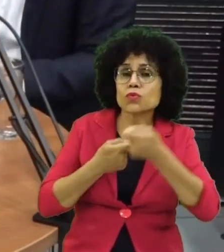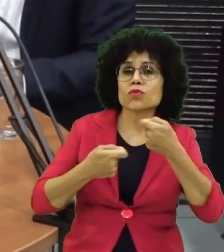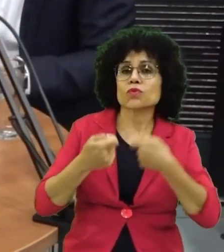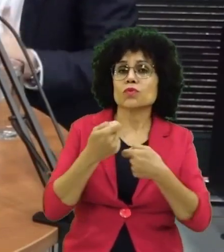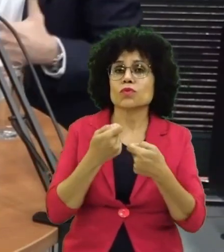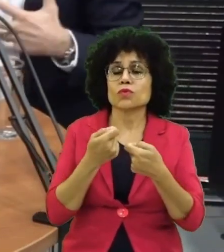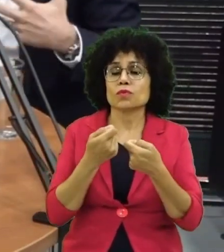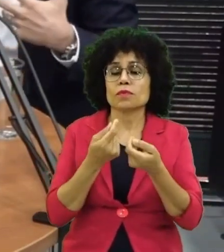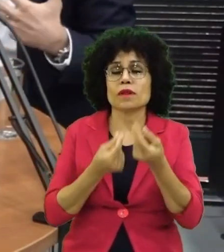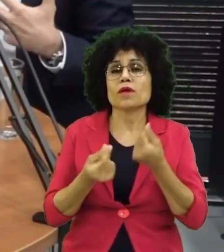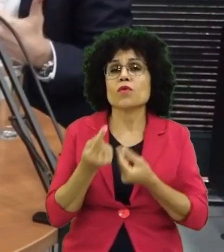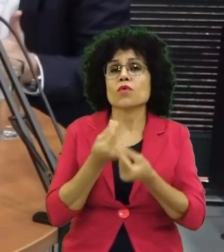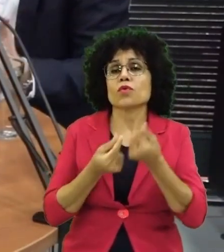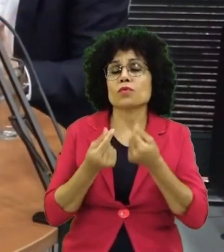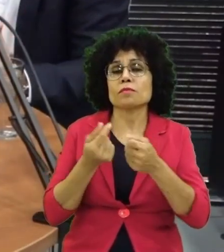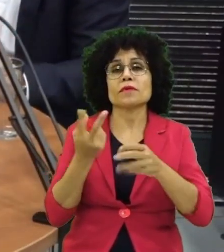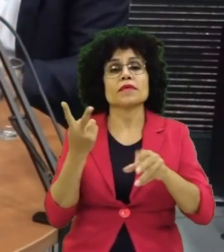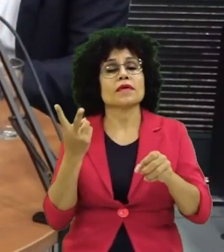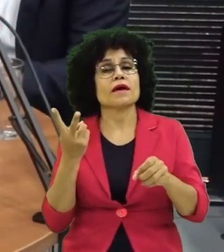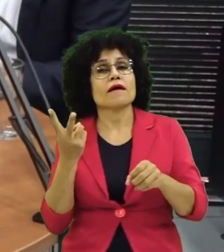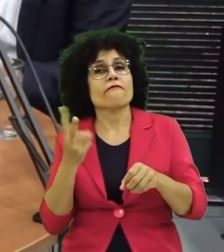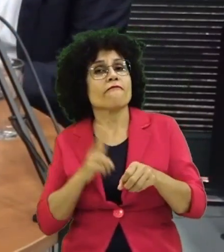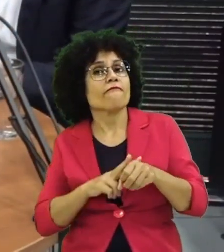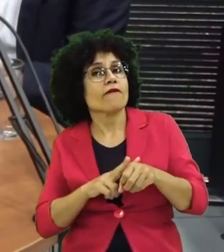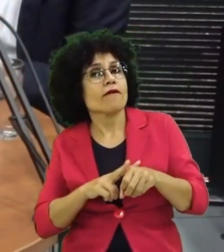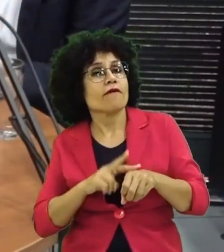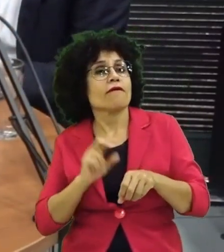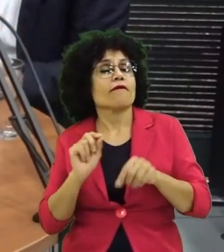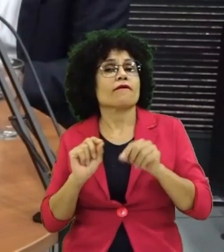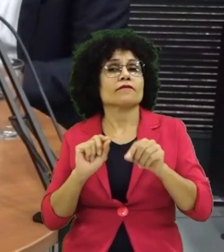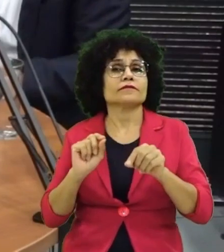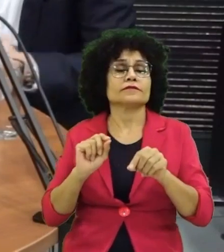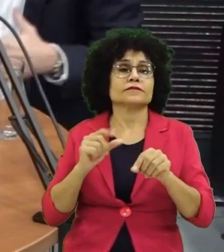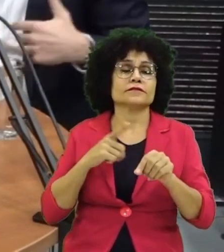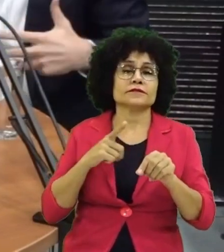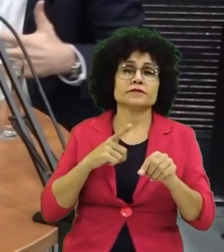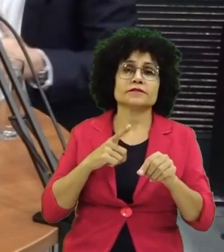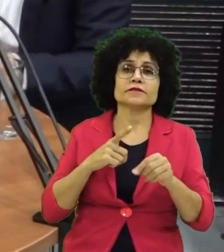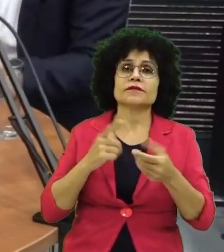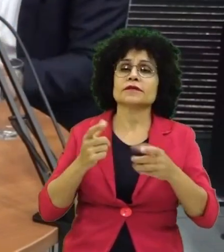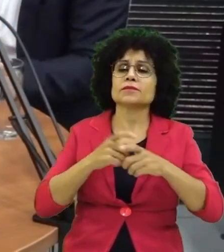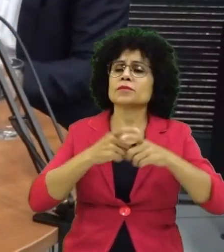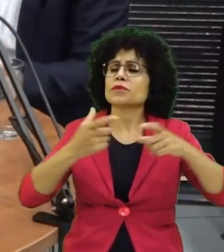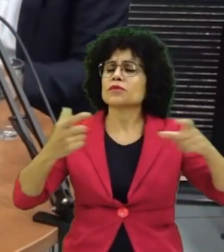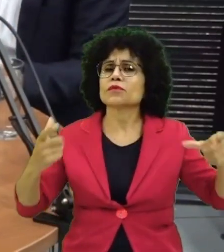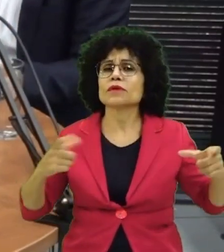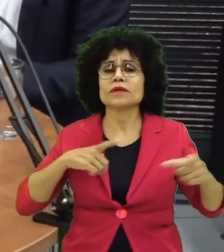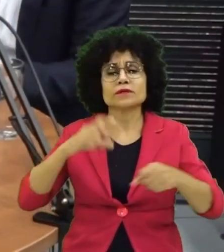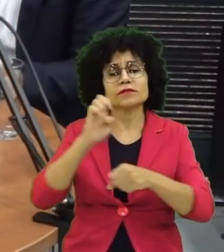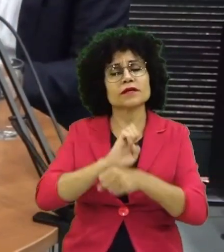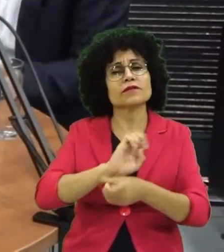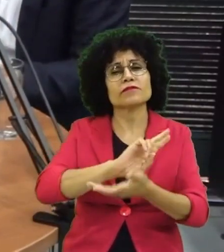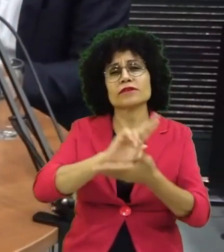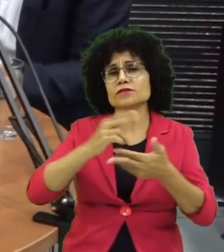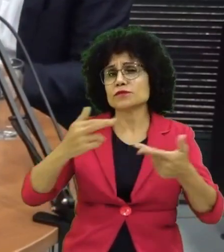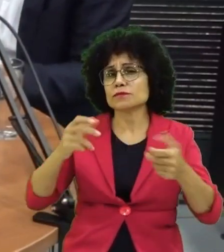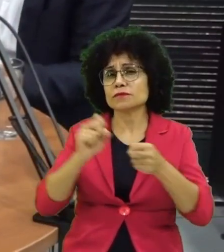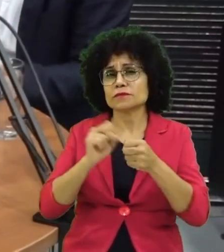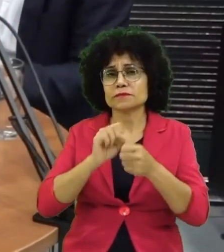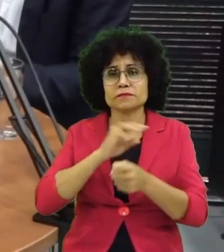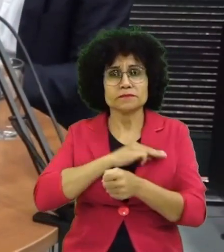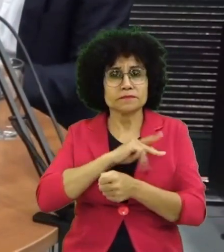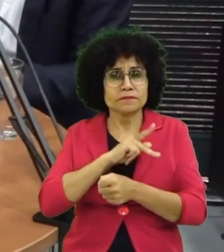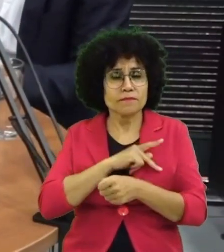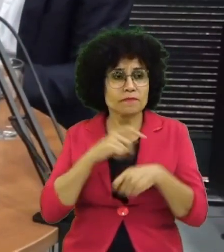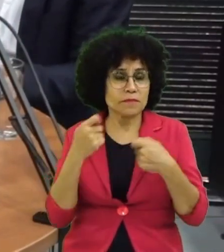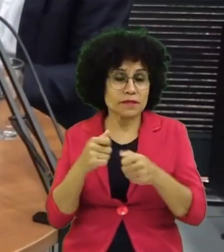verde, para a expansão do saneamento. Aqui no estado nós temos muita coisa por fazer e o Ministério Público tem